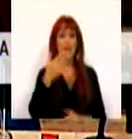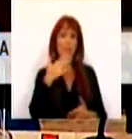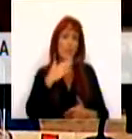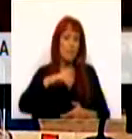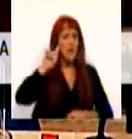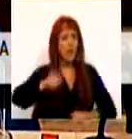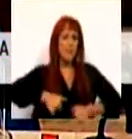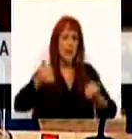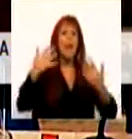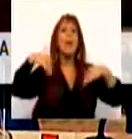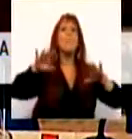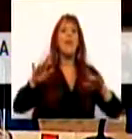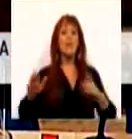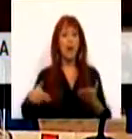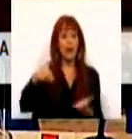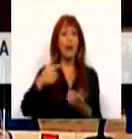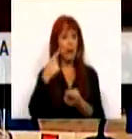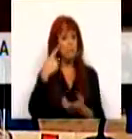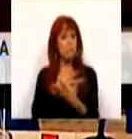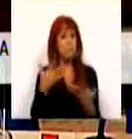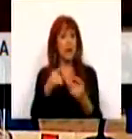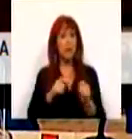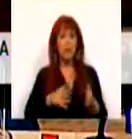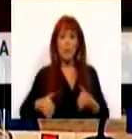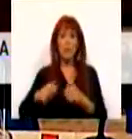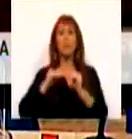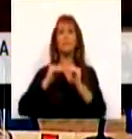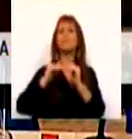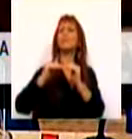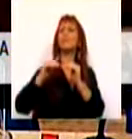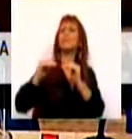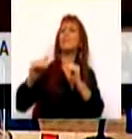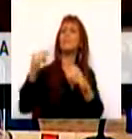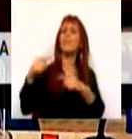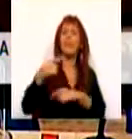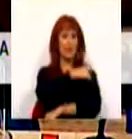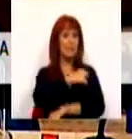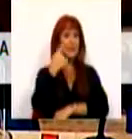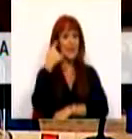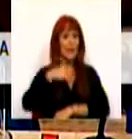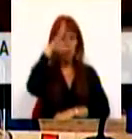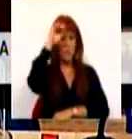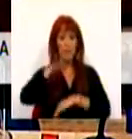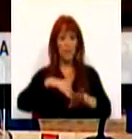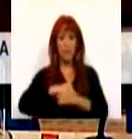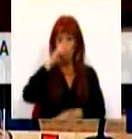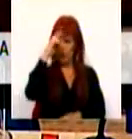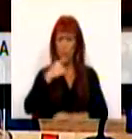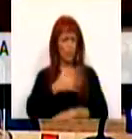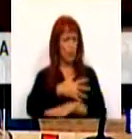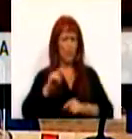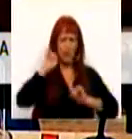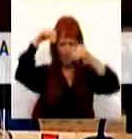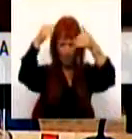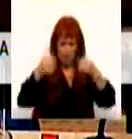certo, mas ainda assim representativo de uma trajetória sustentada. Este Governo tem feito um esforço notável para